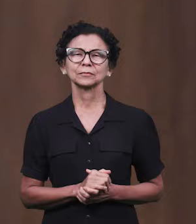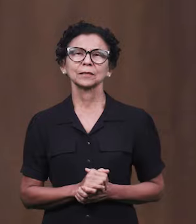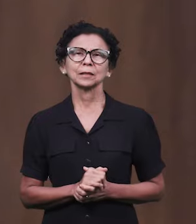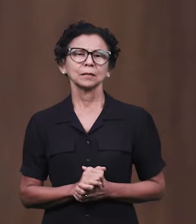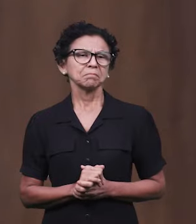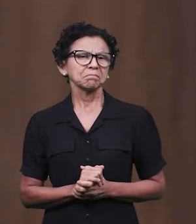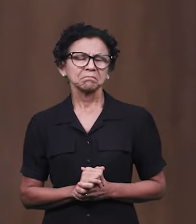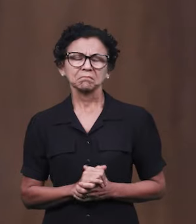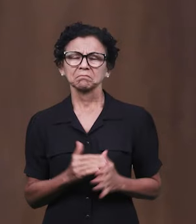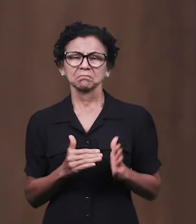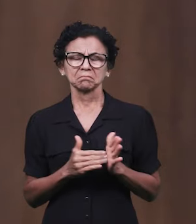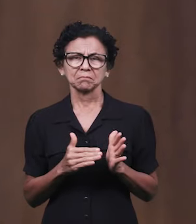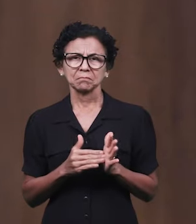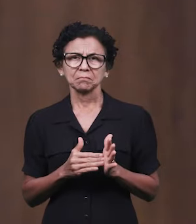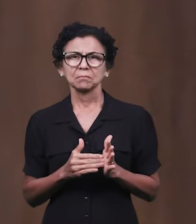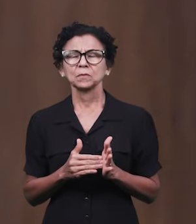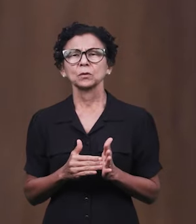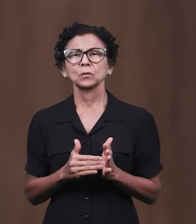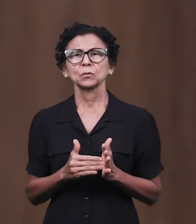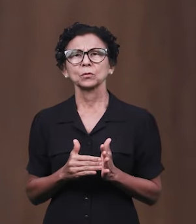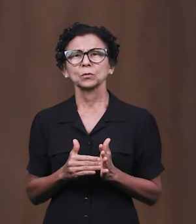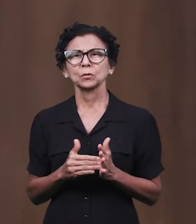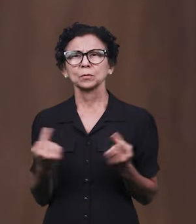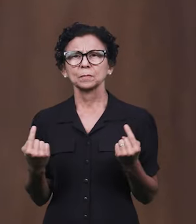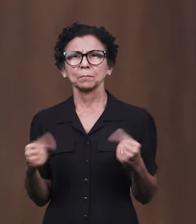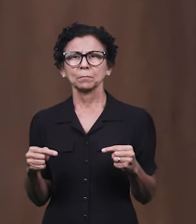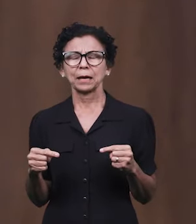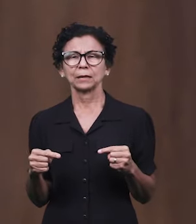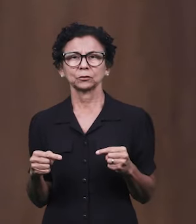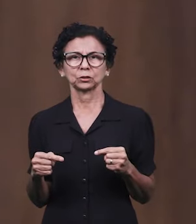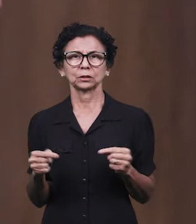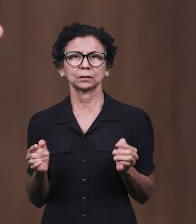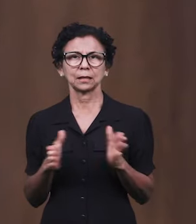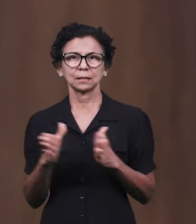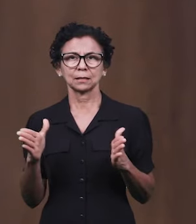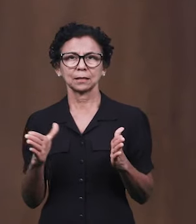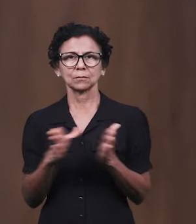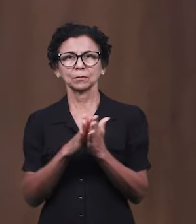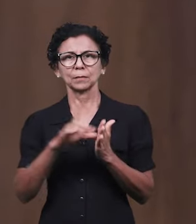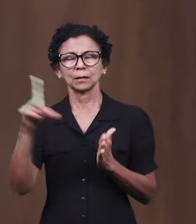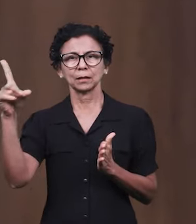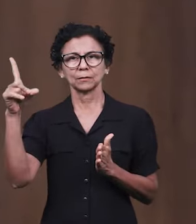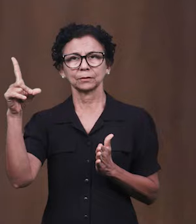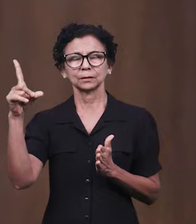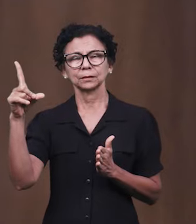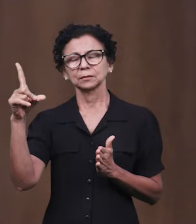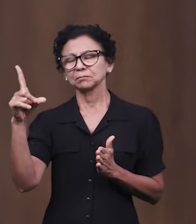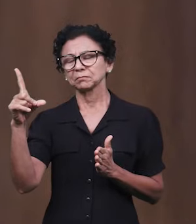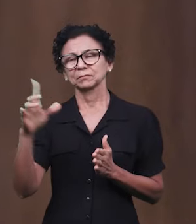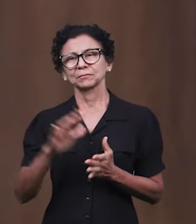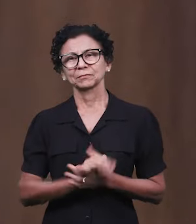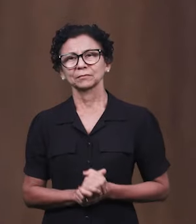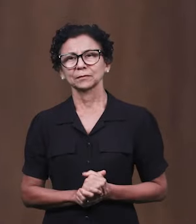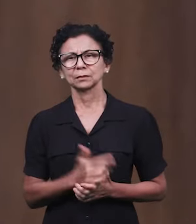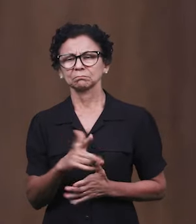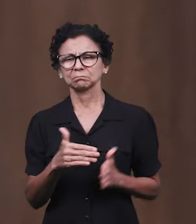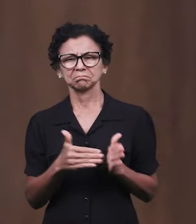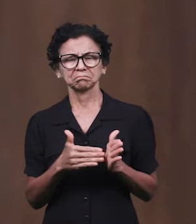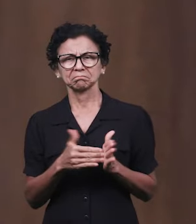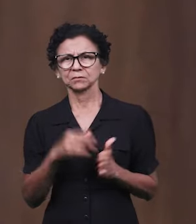às mensagens reveladoras da palavra de Deus. Não escolhe faixa etária as dificuldades, não